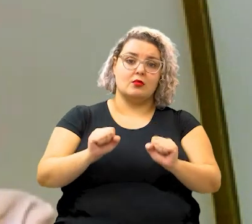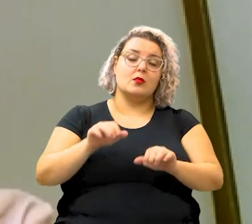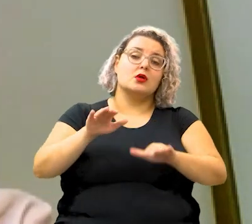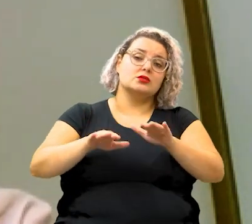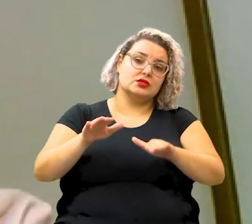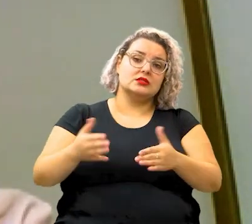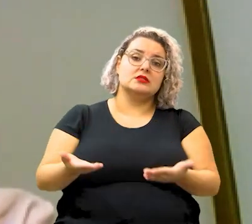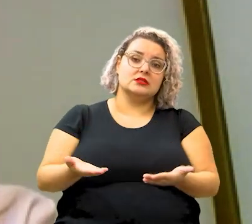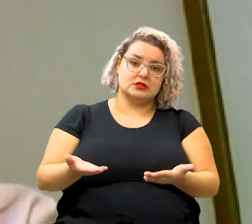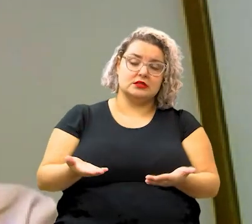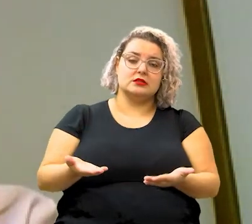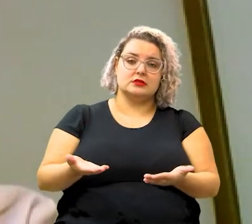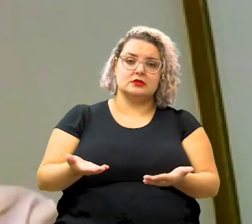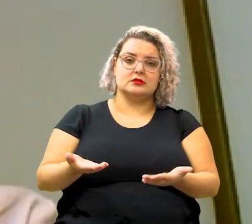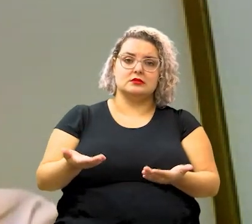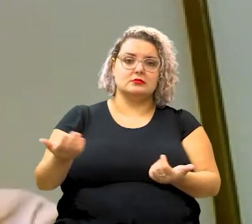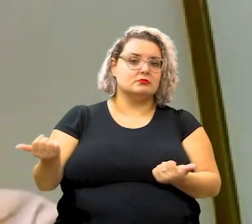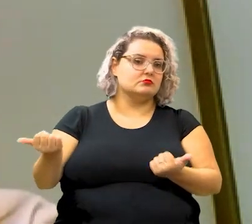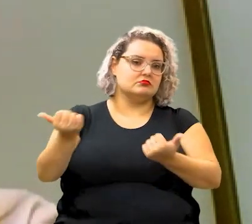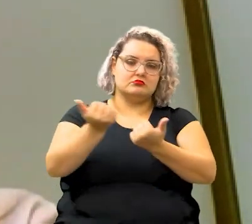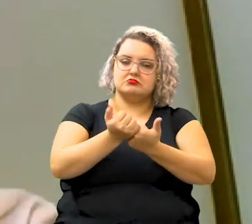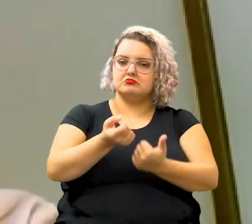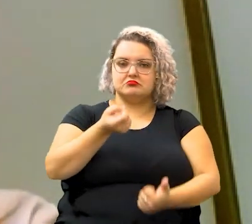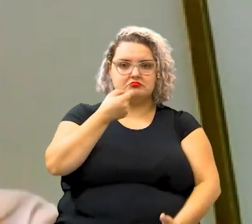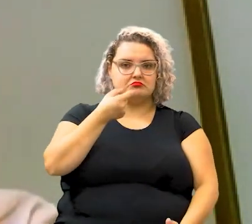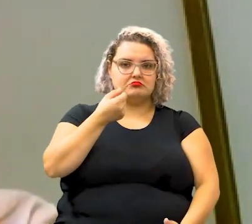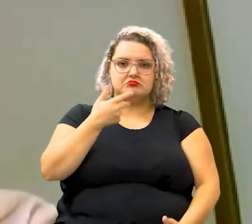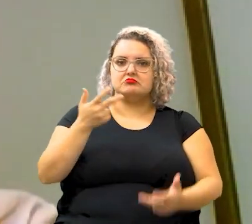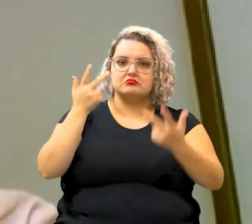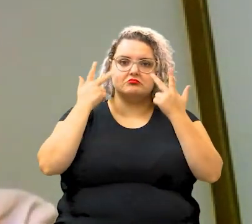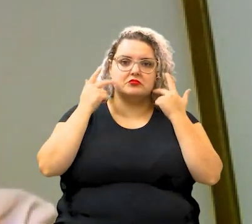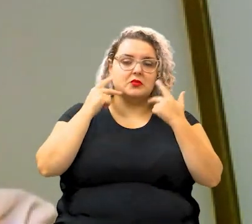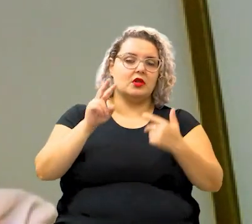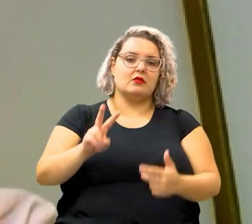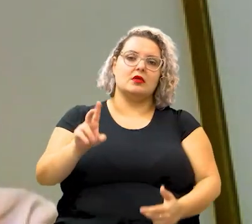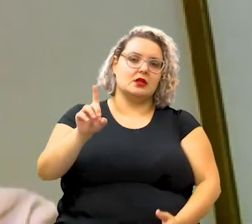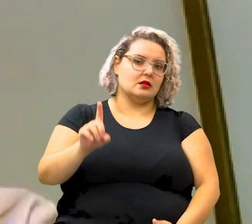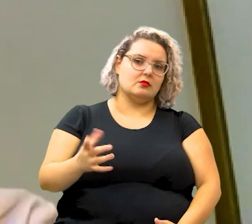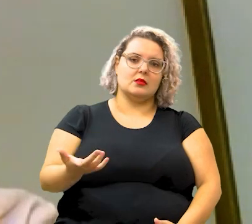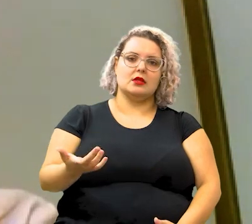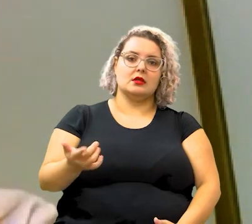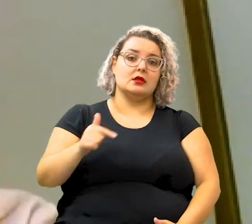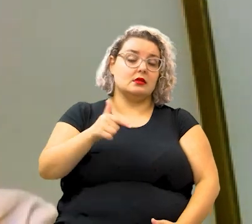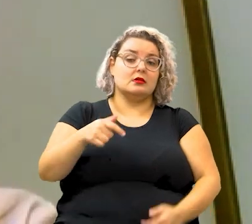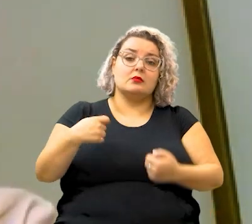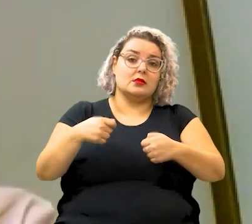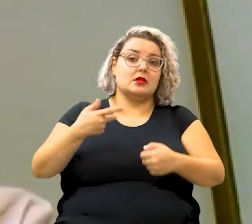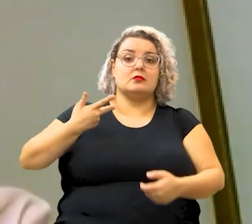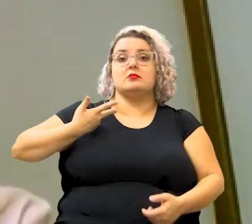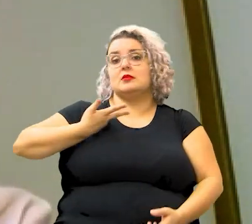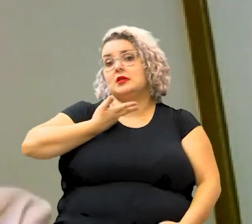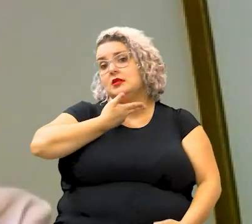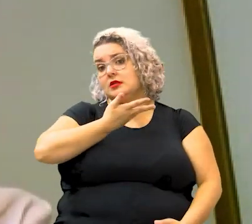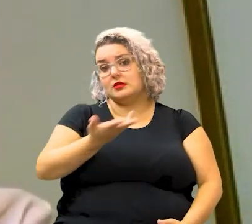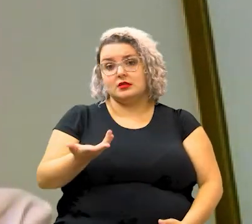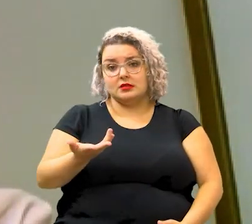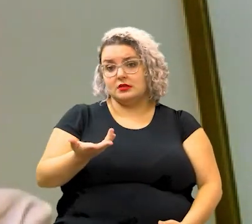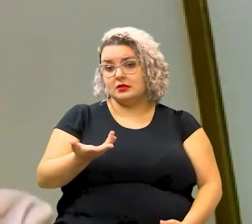pode muitas vezes ser reposto só com comprimidos, né, de vitamina D, sem até que o paciente precise fazer